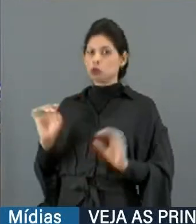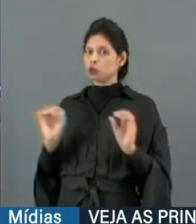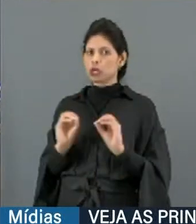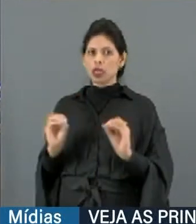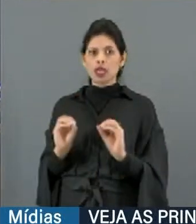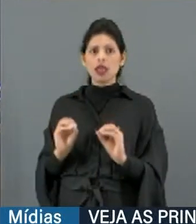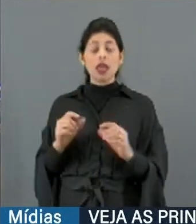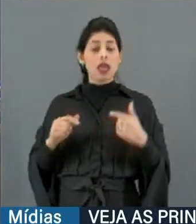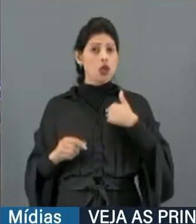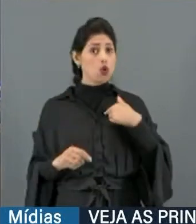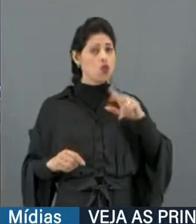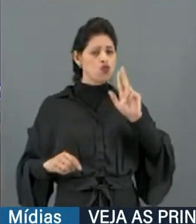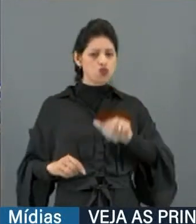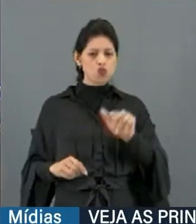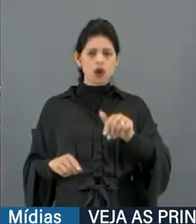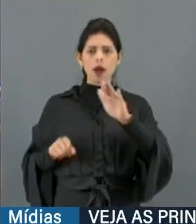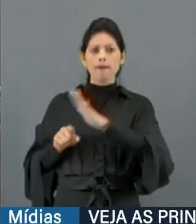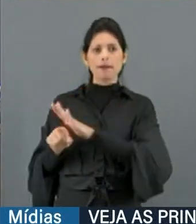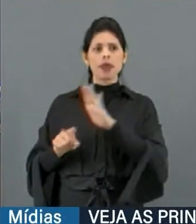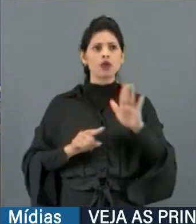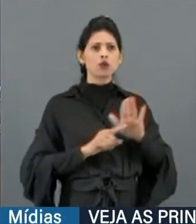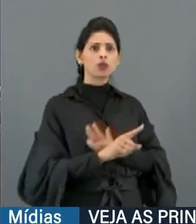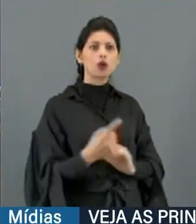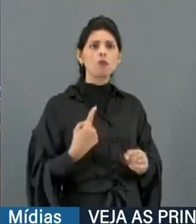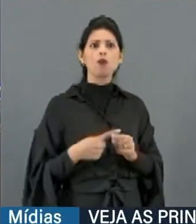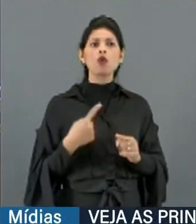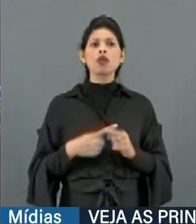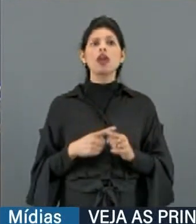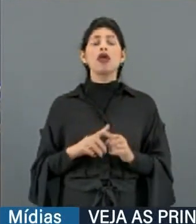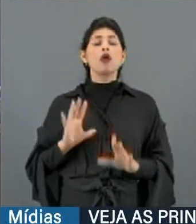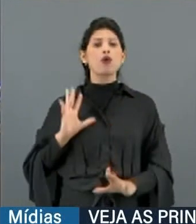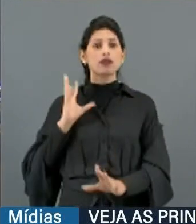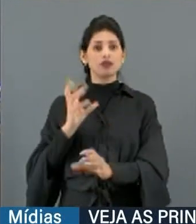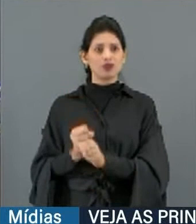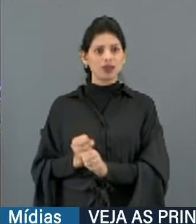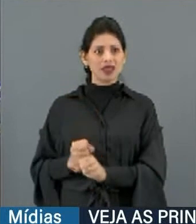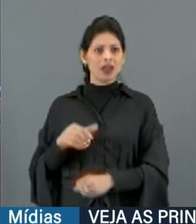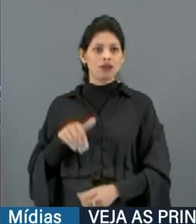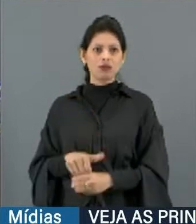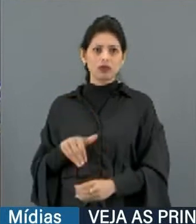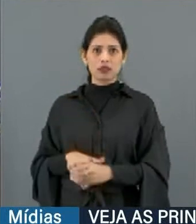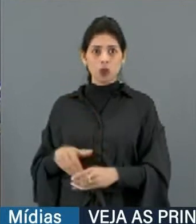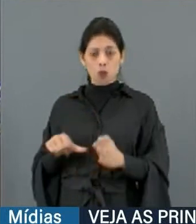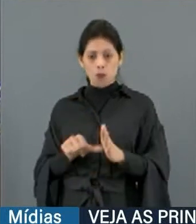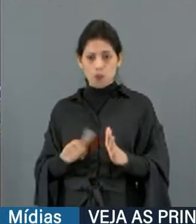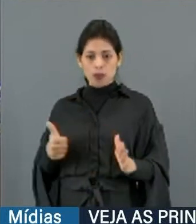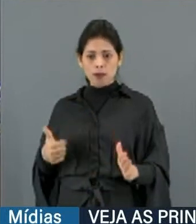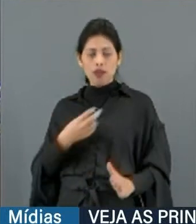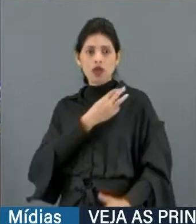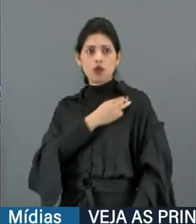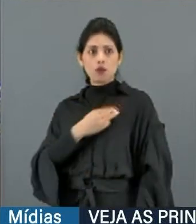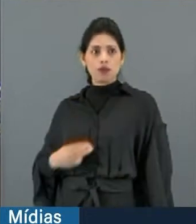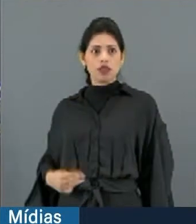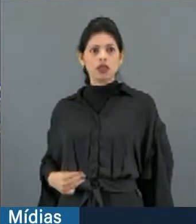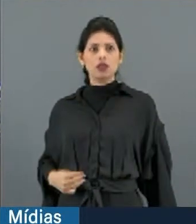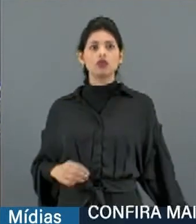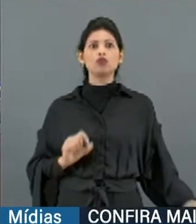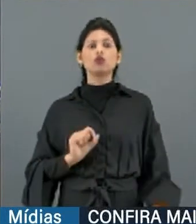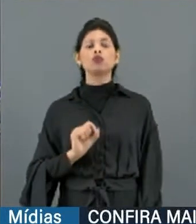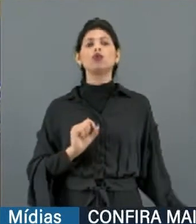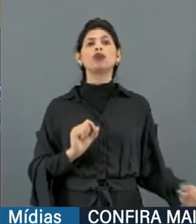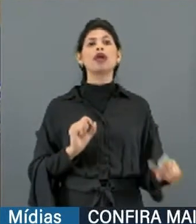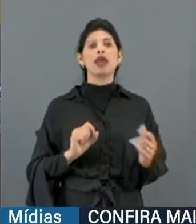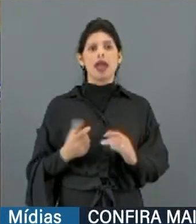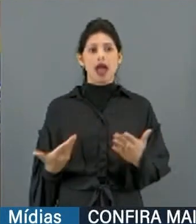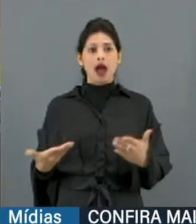Eu nunca questionei o resultado das eleições. Fui o primeiro ministro a receber a equipe de transição, no caso do atual ministro Flávio Dino,